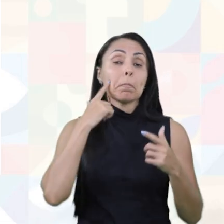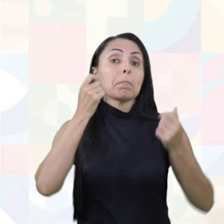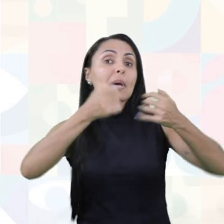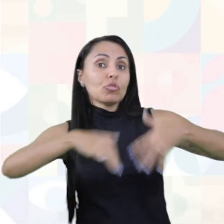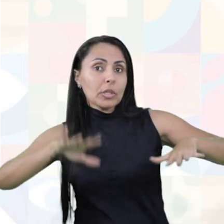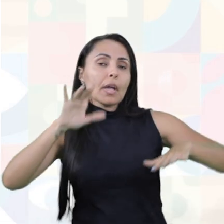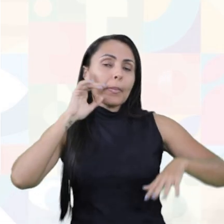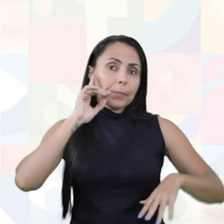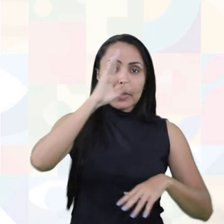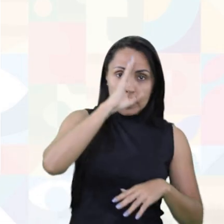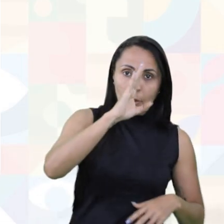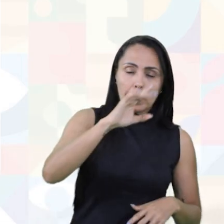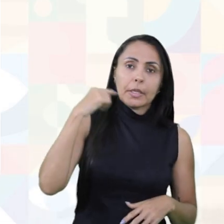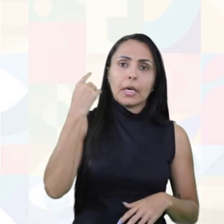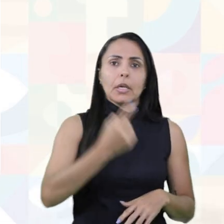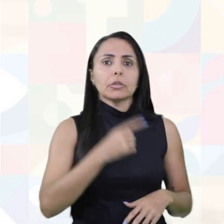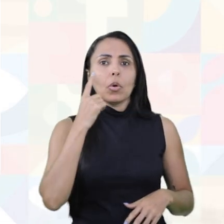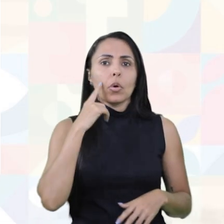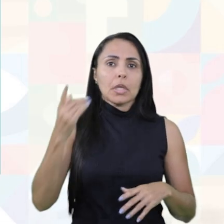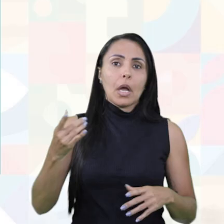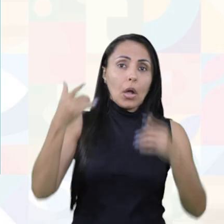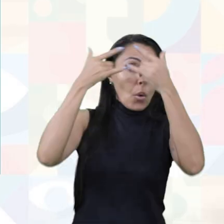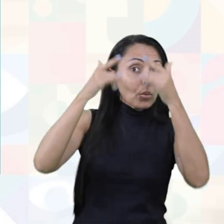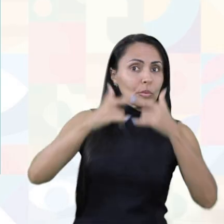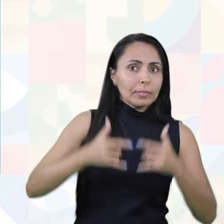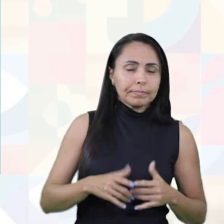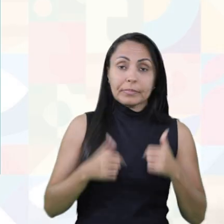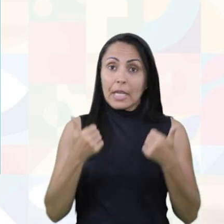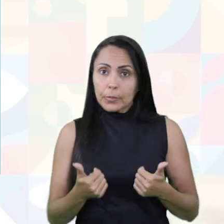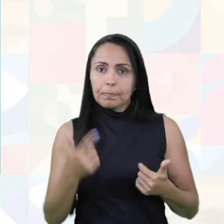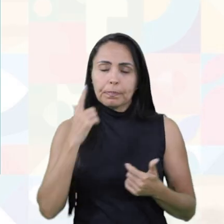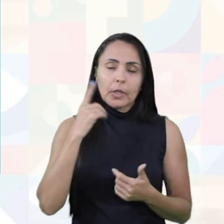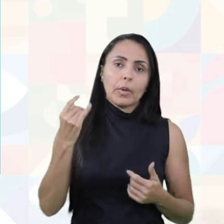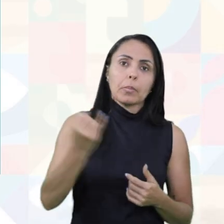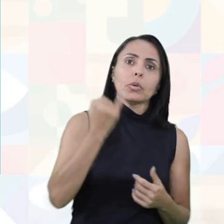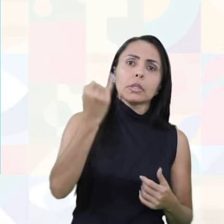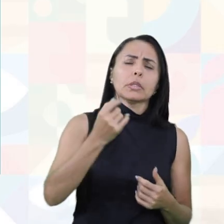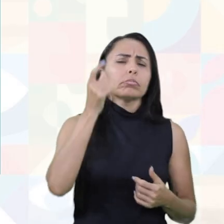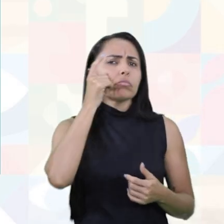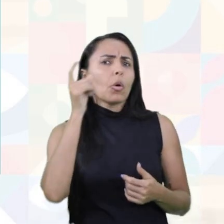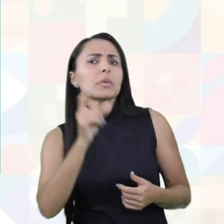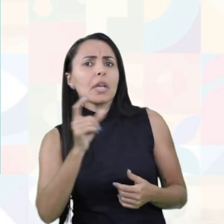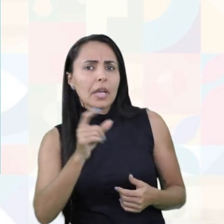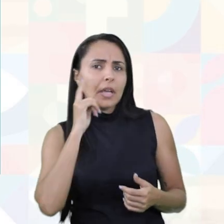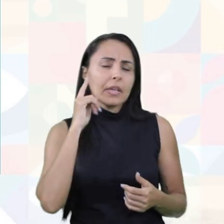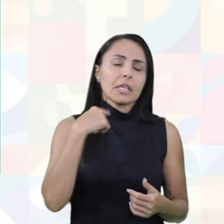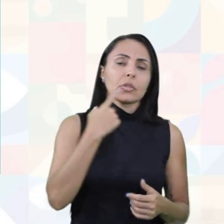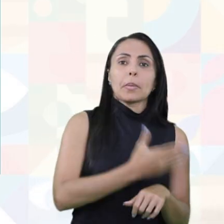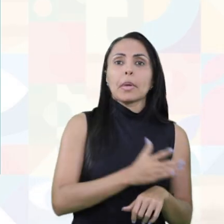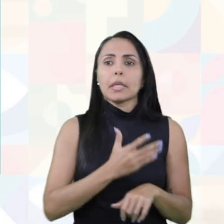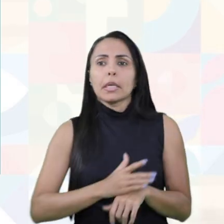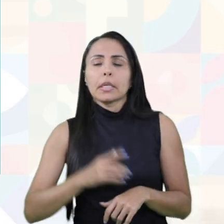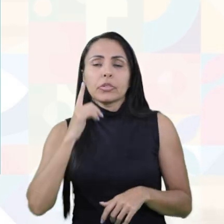prejudicar principalmente a nossa lombar, tá certo? Então é muito importante que a gente observe essas nossas práticas e que